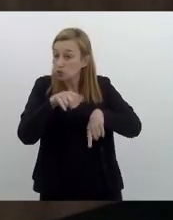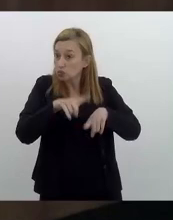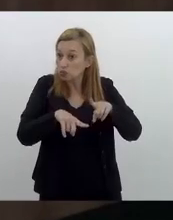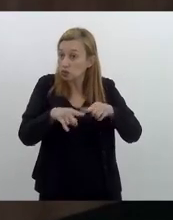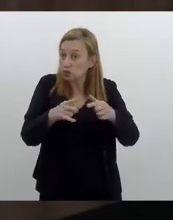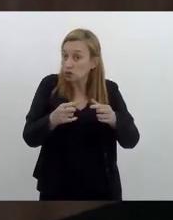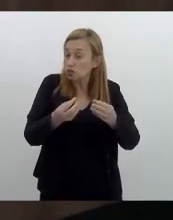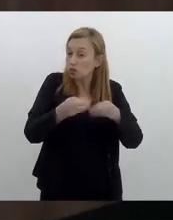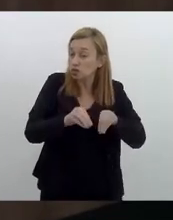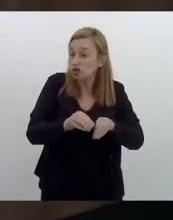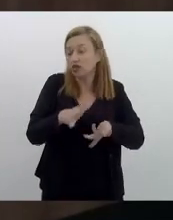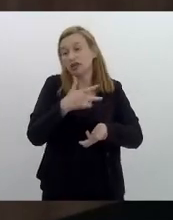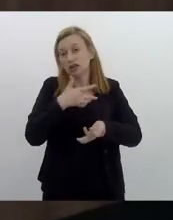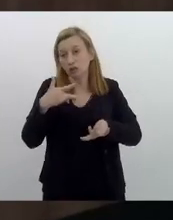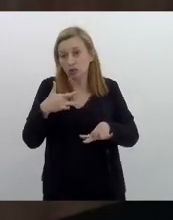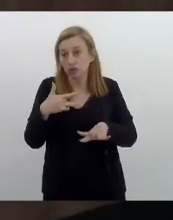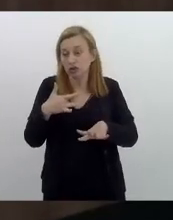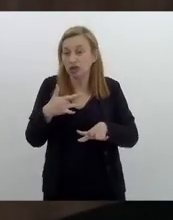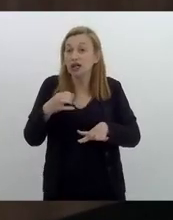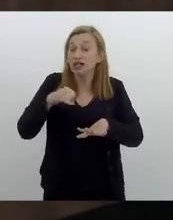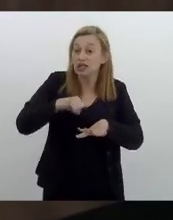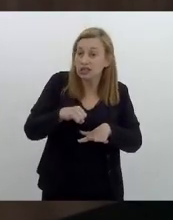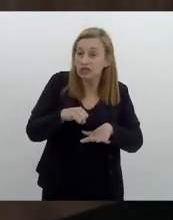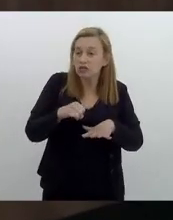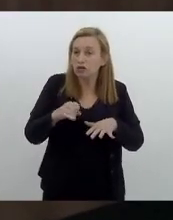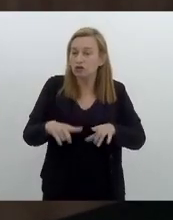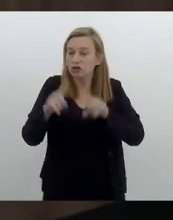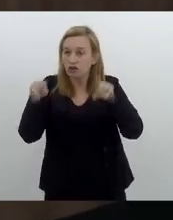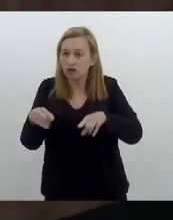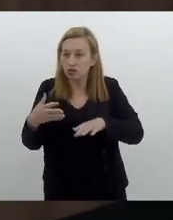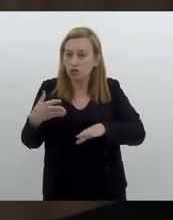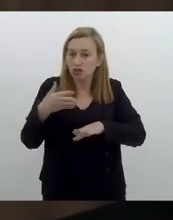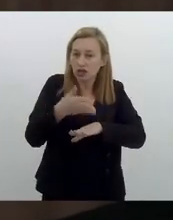Por isso É